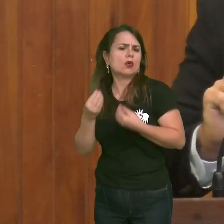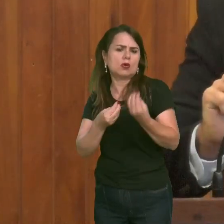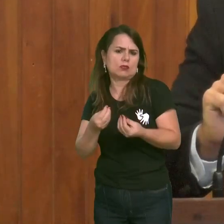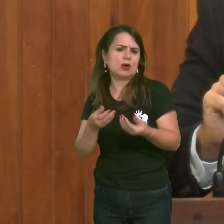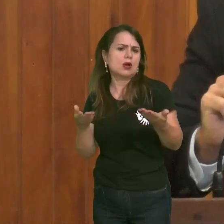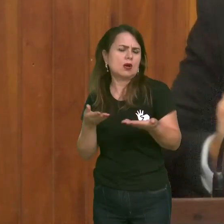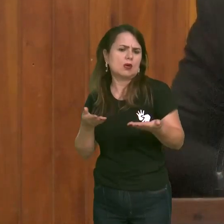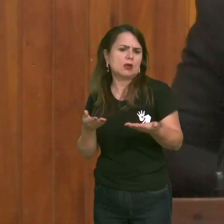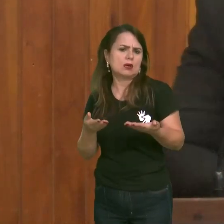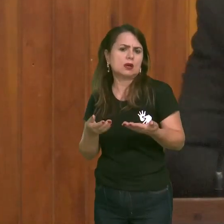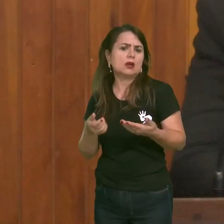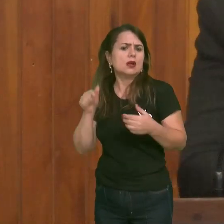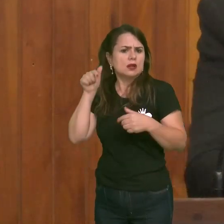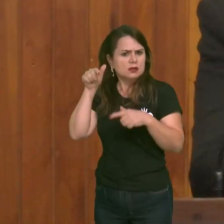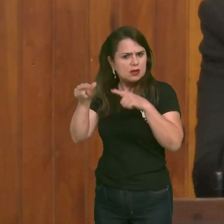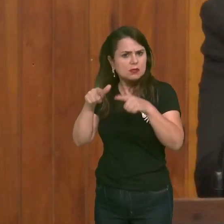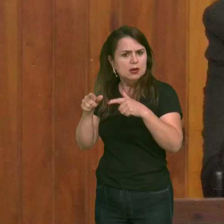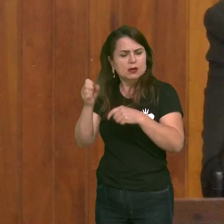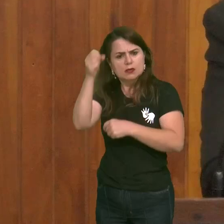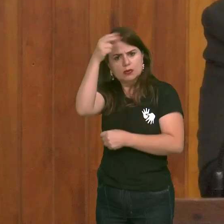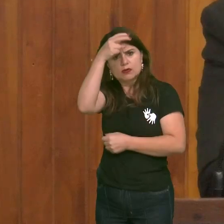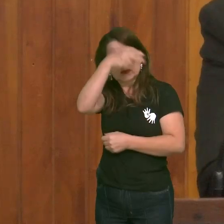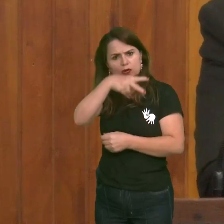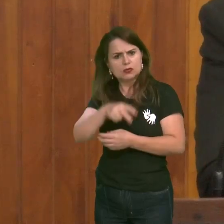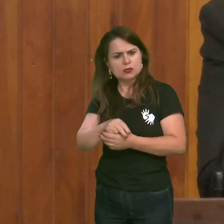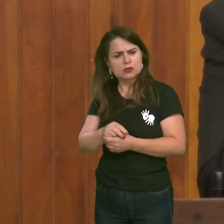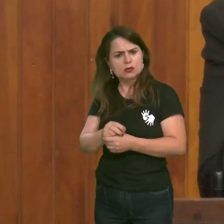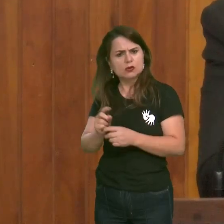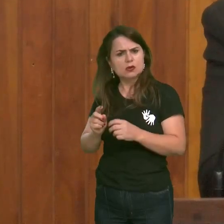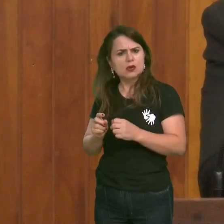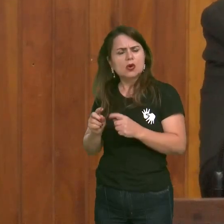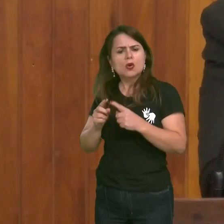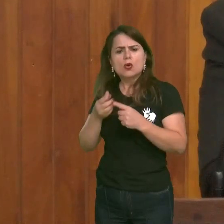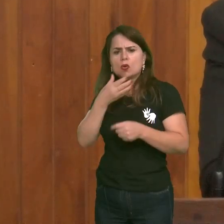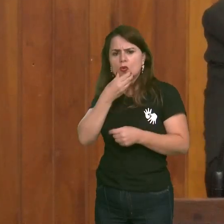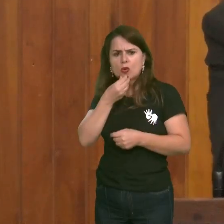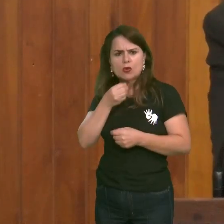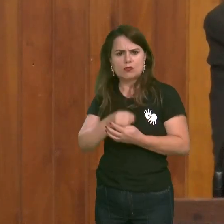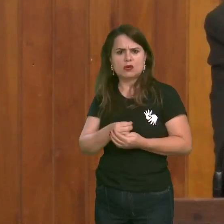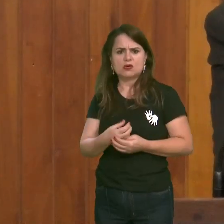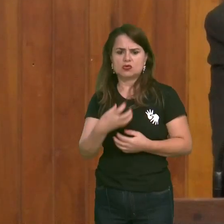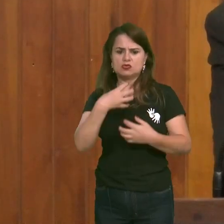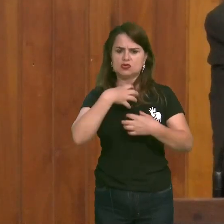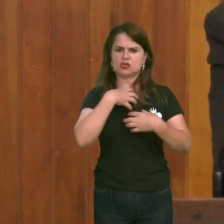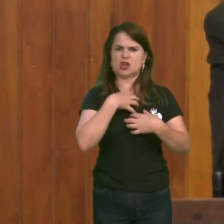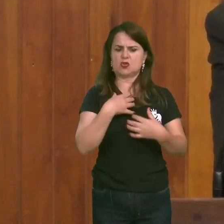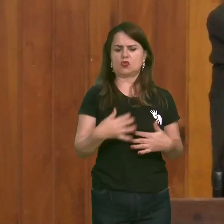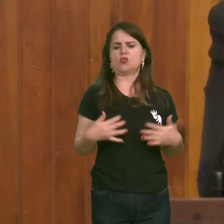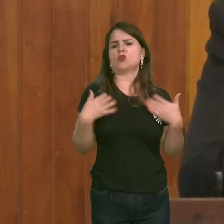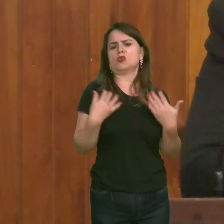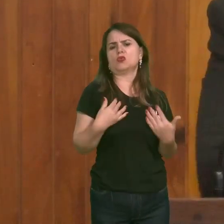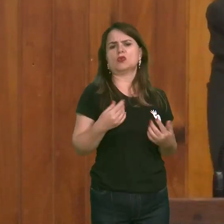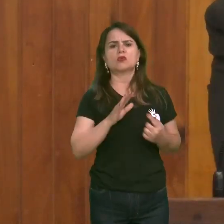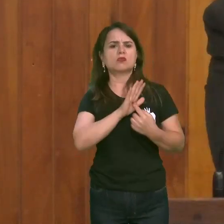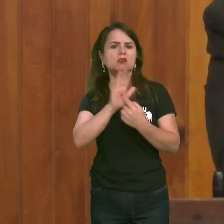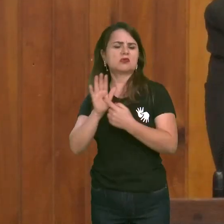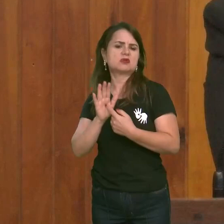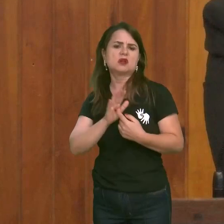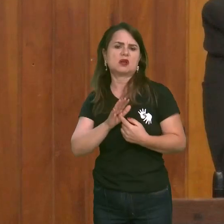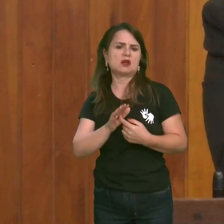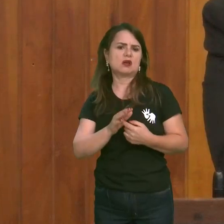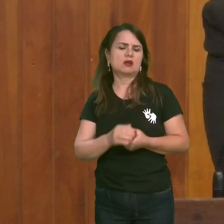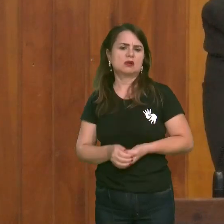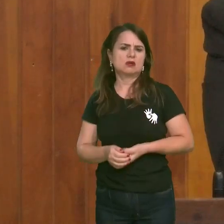gabinete da prefeitura um cara arrogante com soberba que vem aqui nessa Câmara de respeitar a